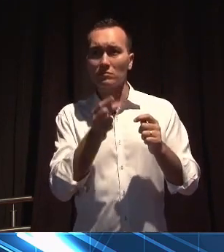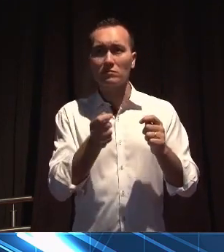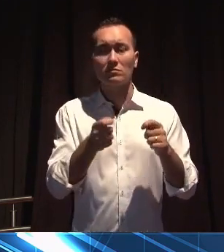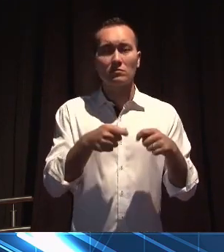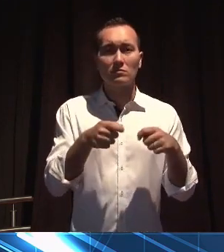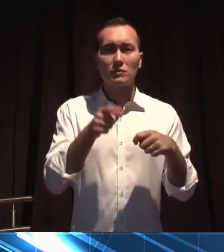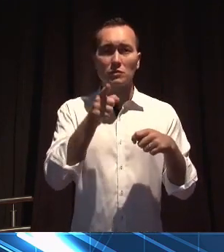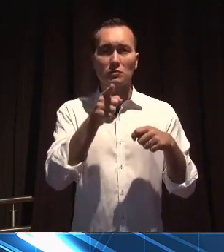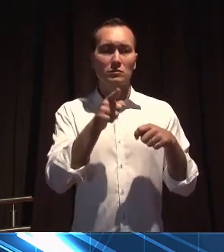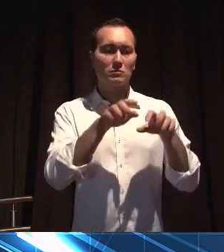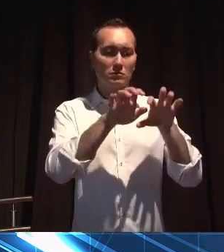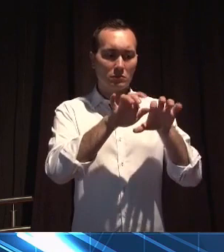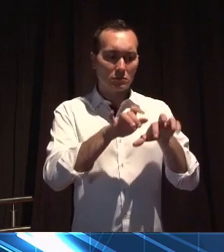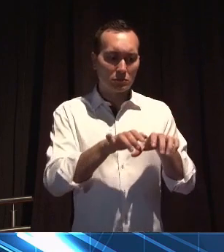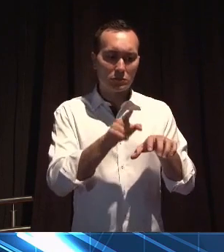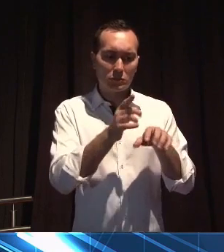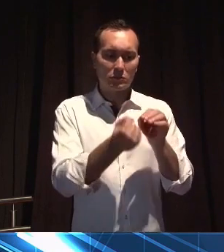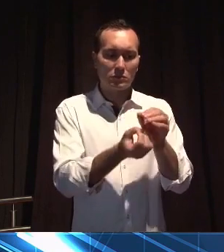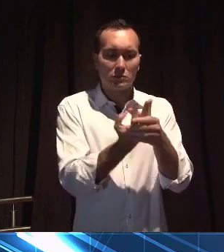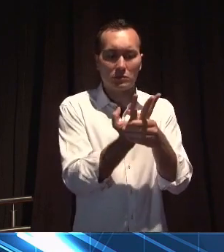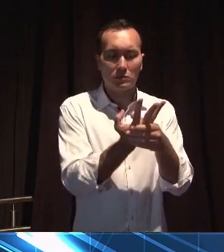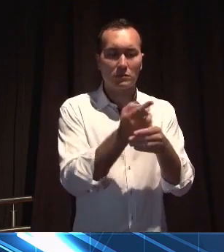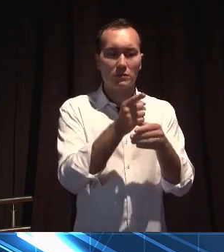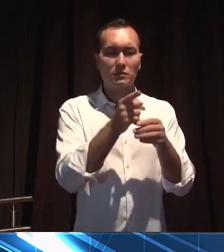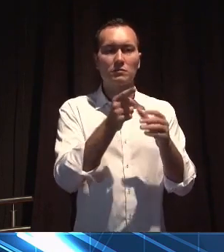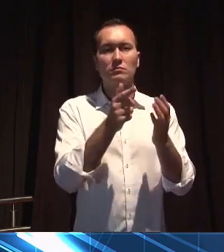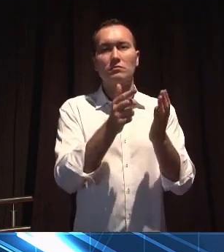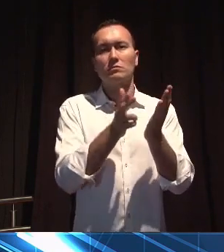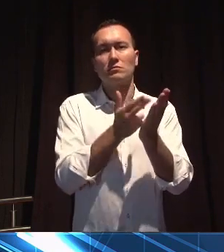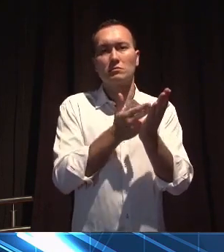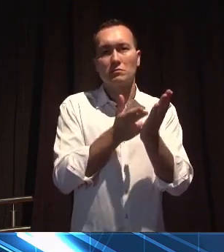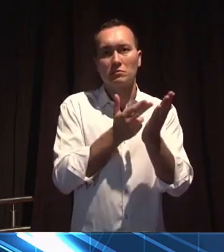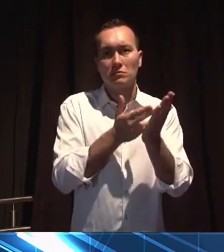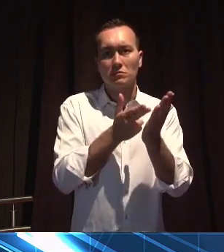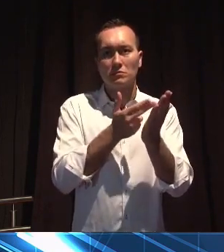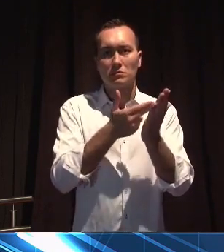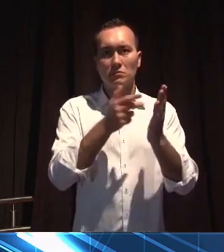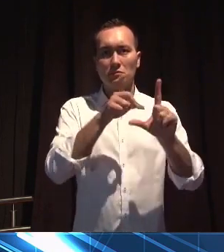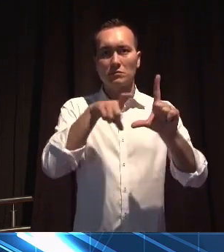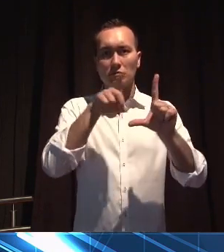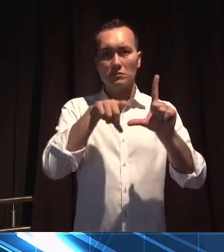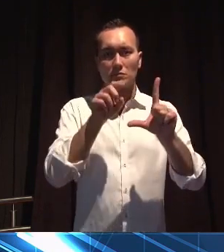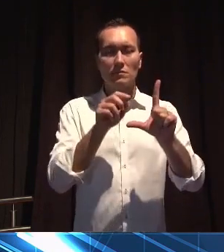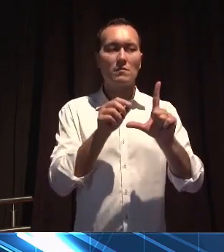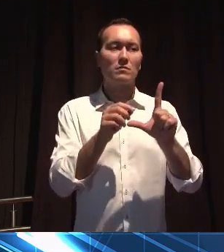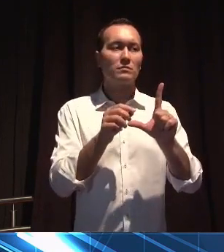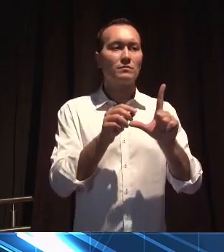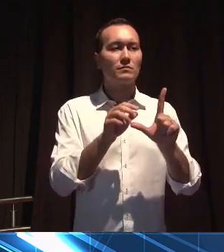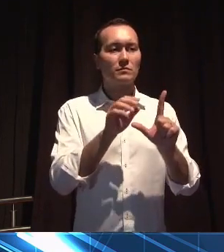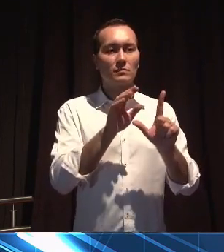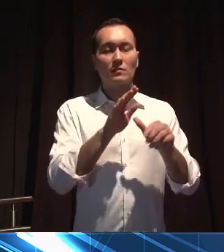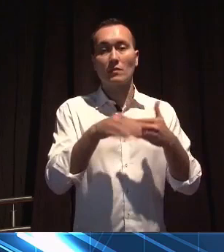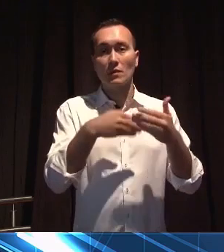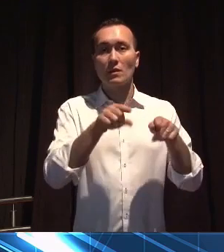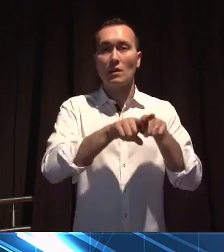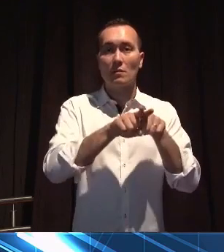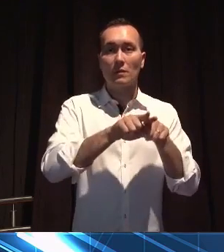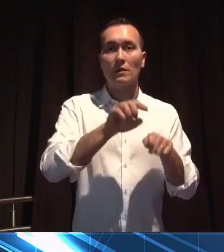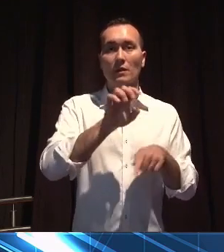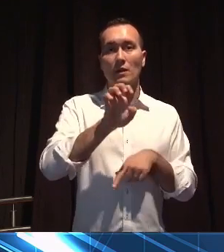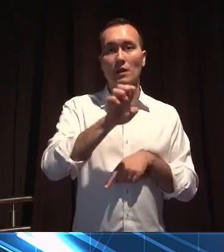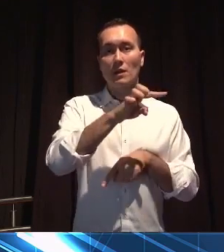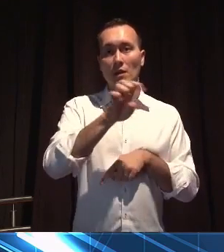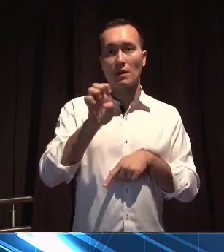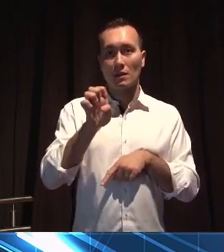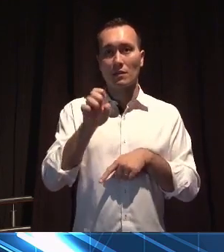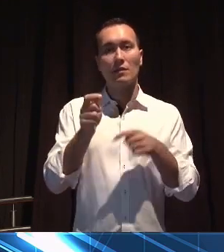gerador e-book que tem o método gera que recebe o e-book não retorna nada e eu até crio uma Factory aqui que recebe um formato de